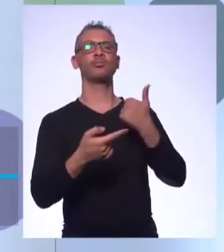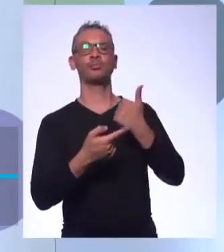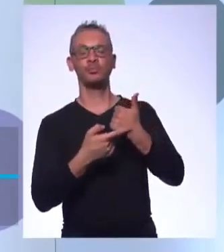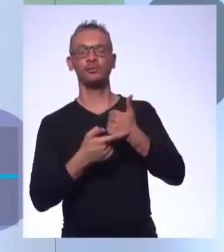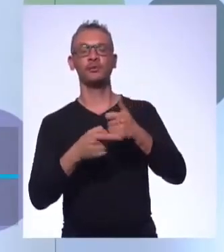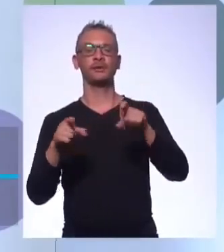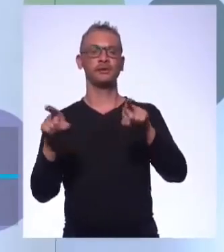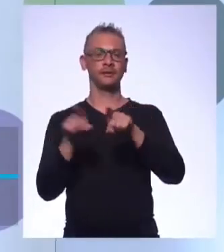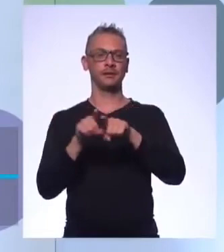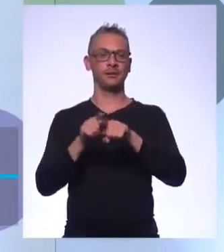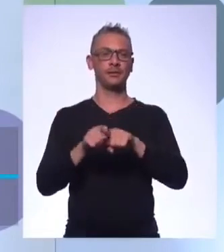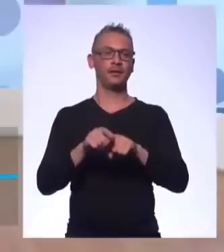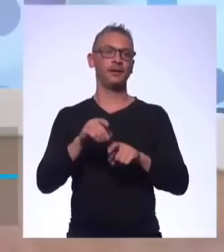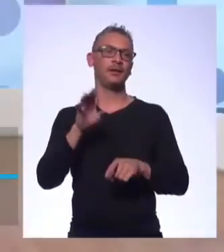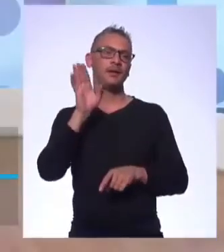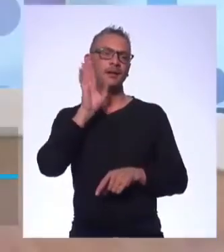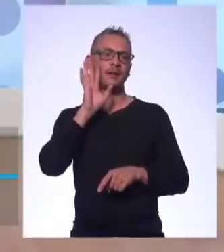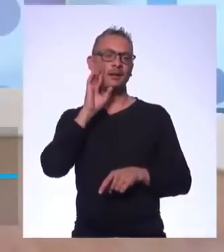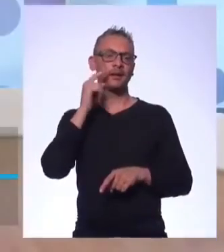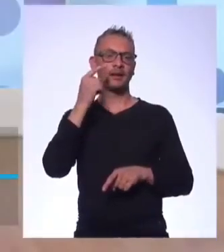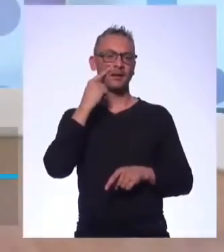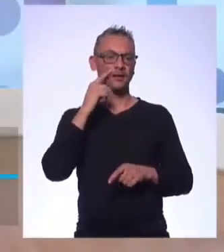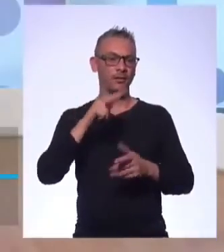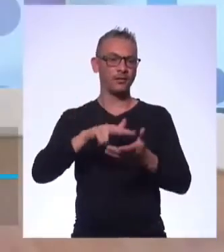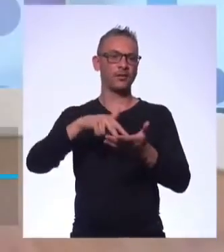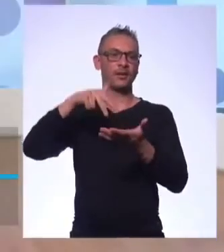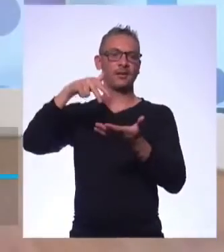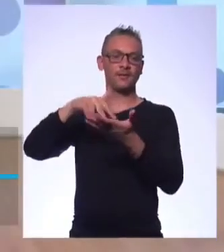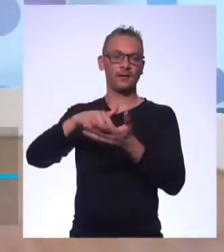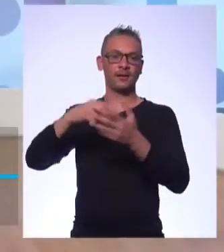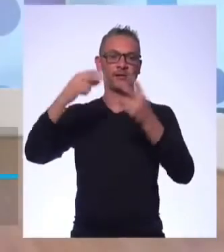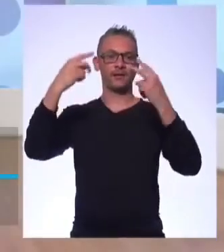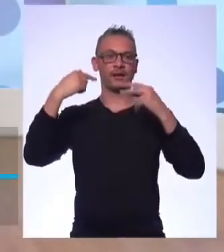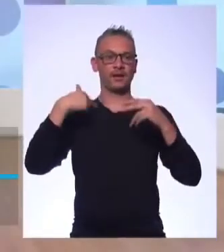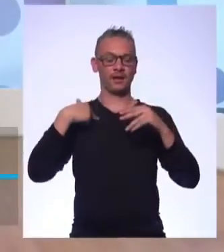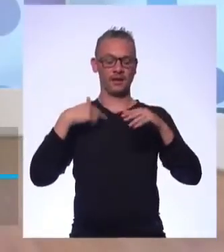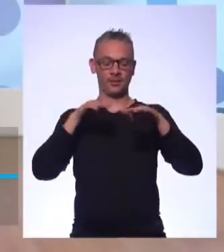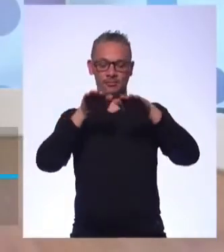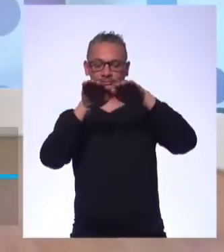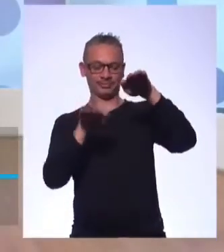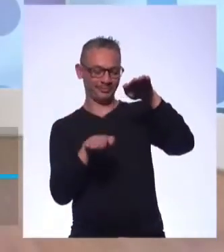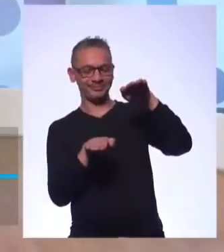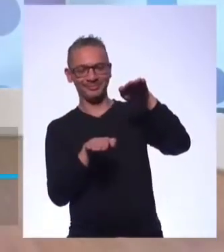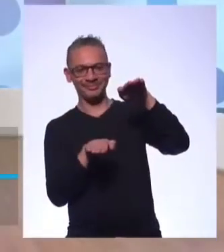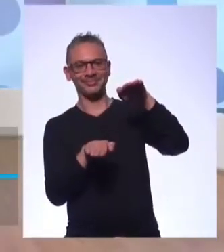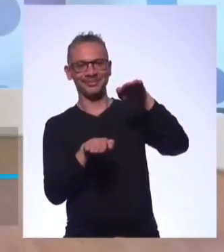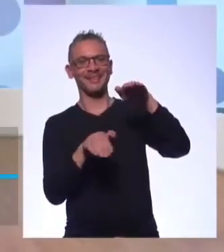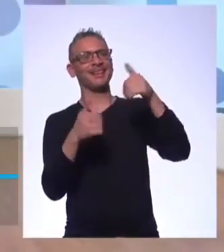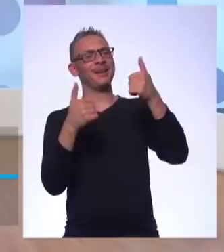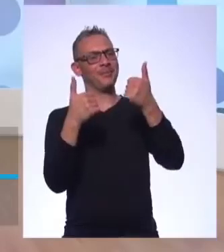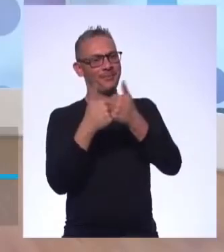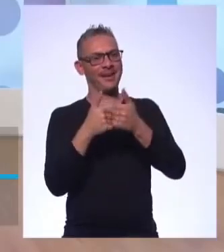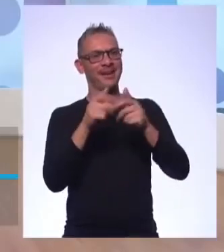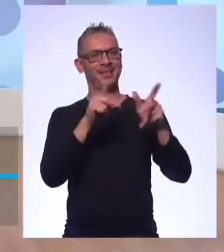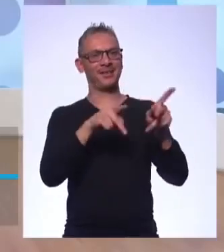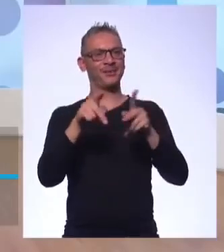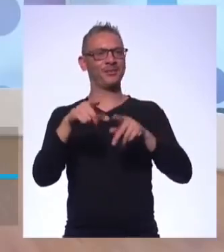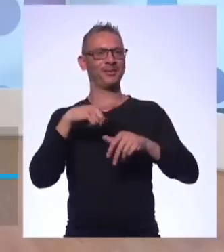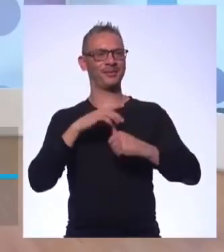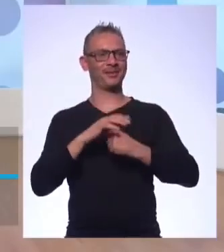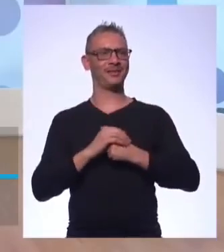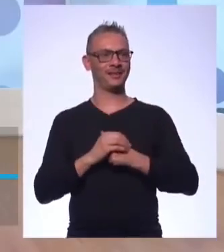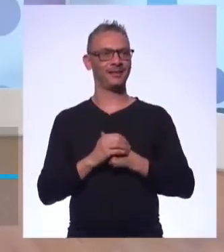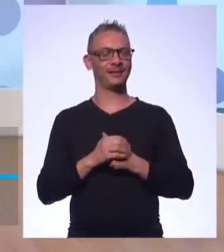like, de ativar o sininho. Vou levantar aqui para vocês verem como eu sou pequenininha perto do Mauro. A primeira vez que estou aqui em pé. Muito legal